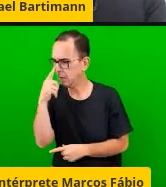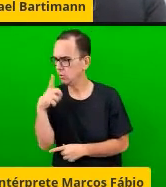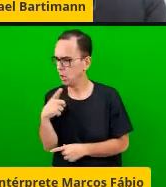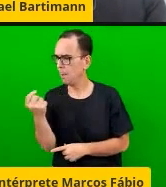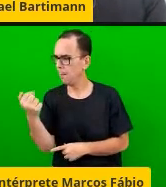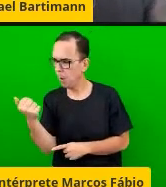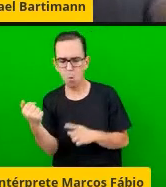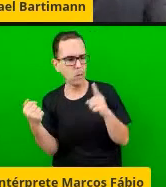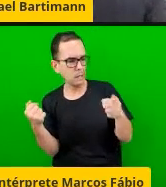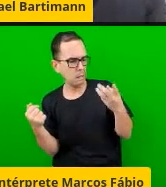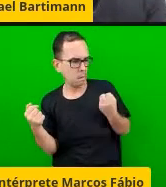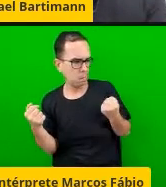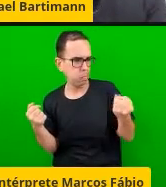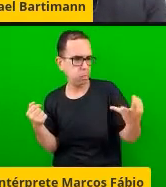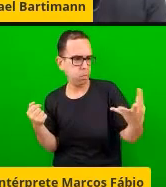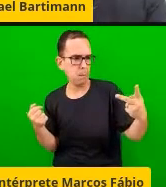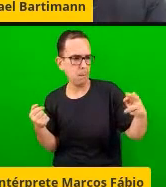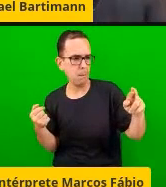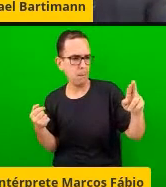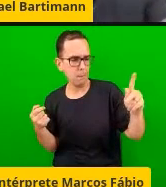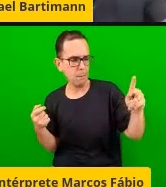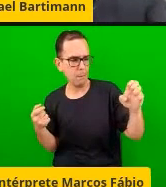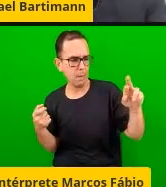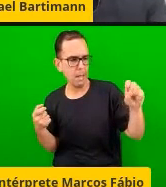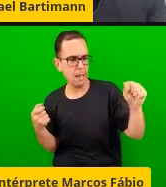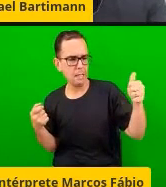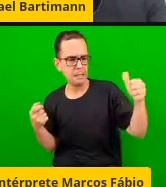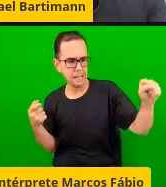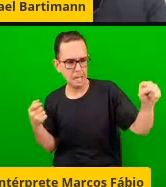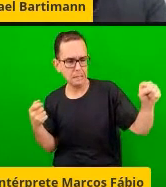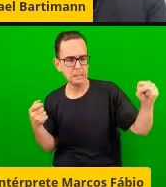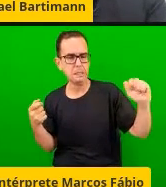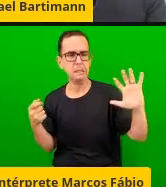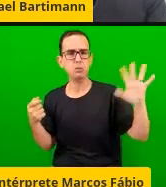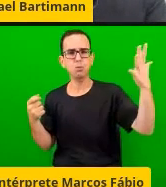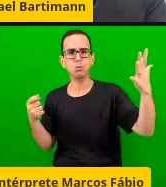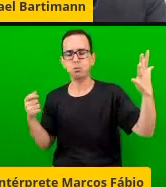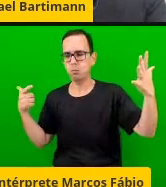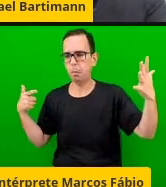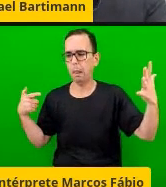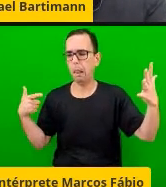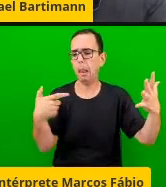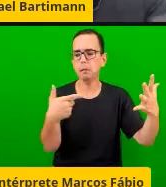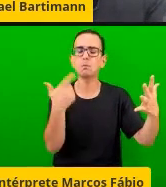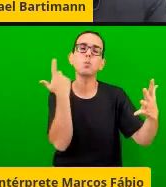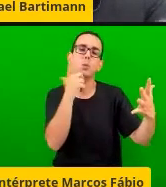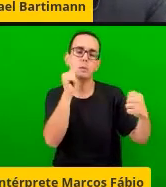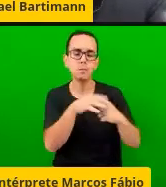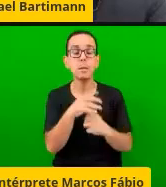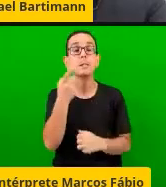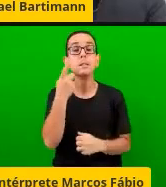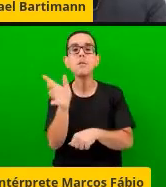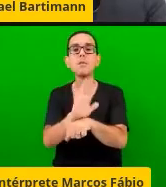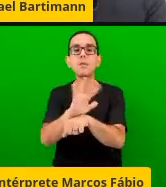confronto. Isso também está claro em outras batalhas, né? Quem assistiu, por exemplo, aquele filme 300, né? Todo o esquema